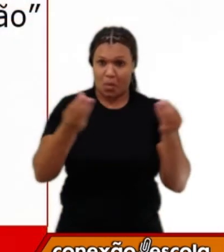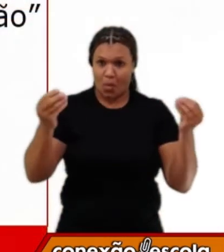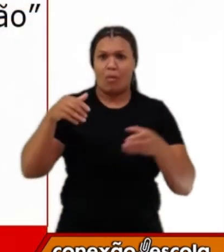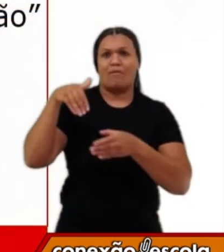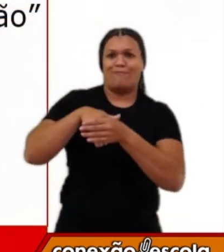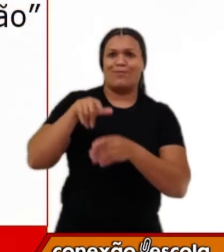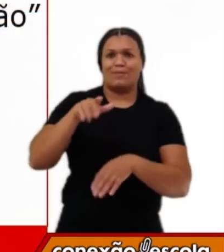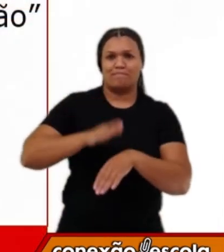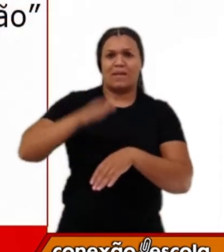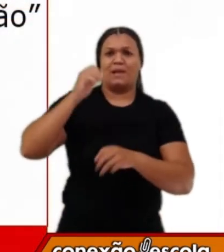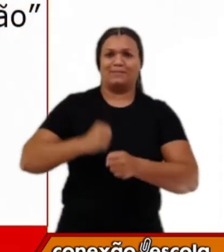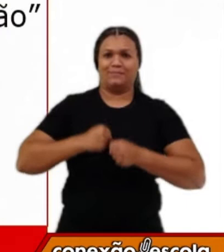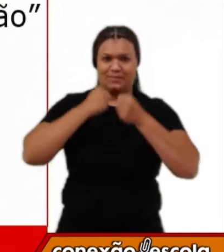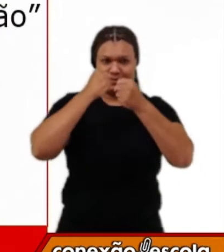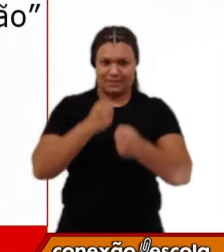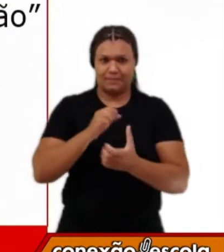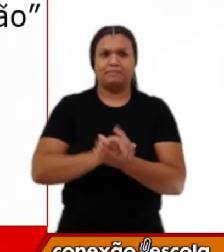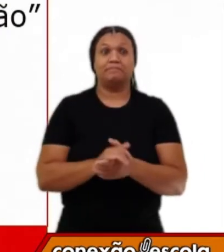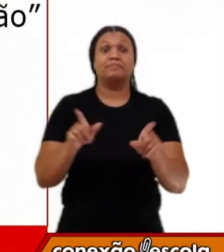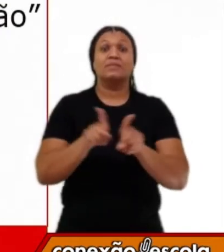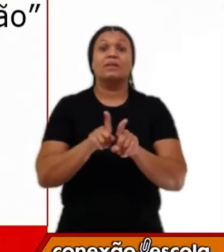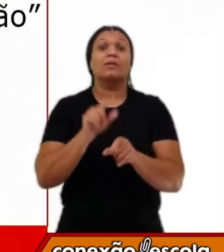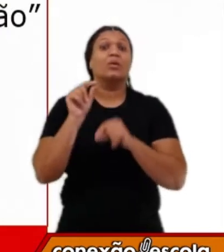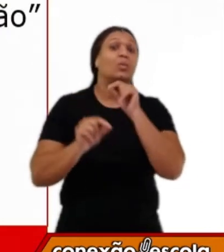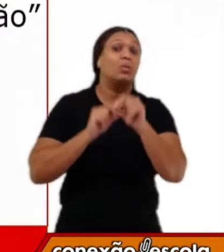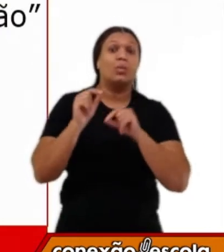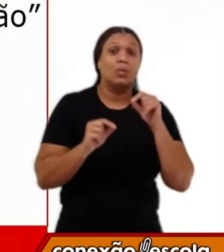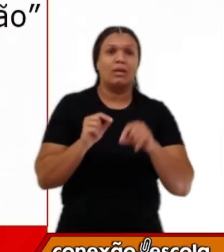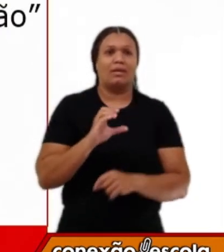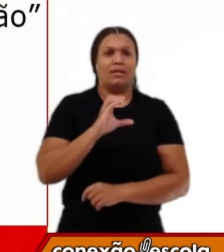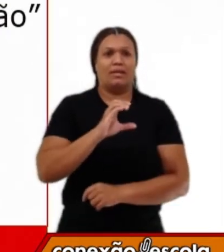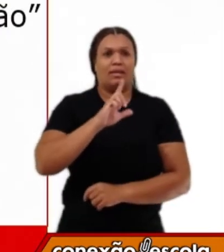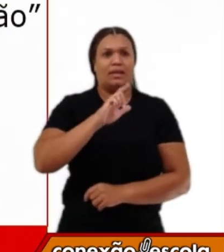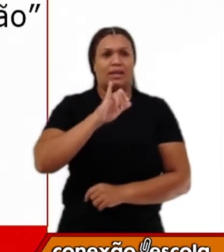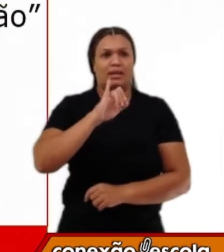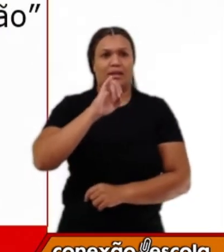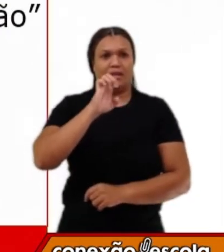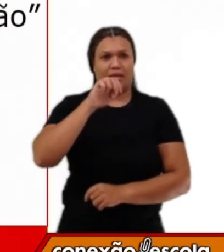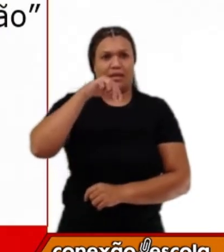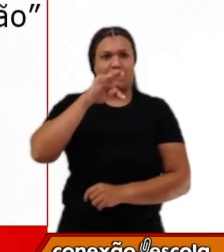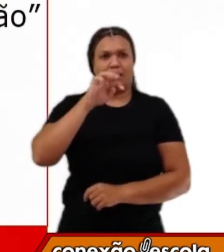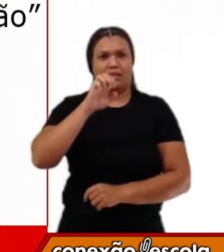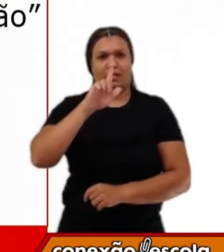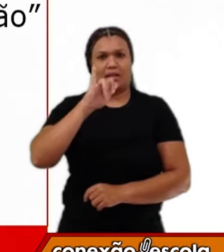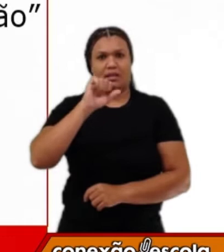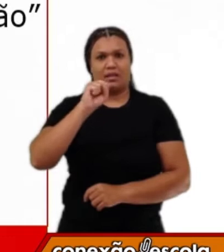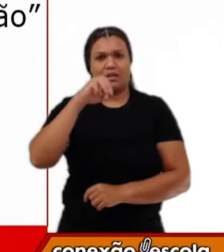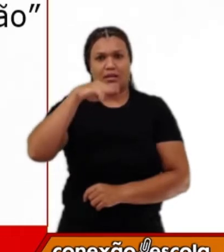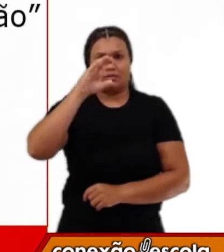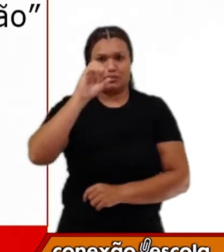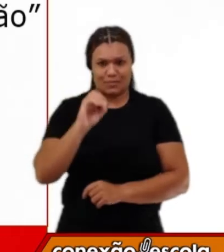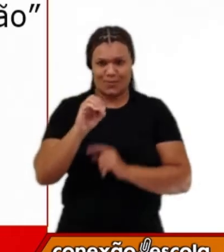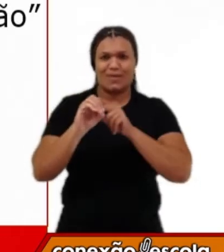O clientelismo também esteve muito presente nessa parte da Primeira República, que é o voto em troca de pequenos